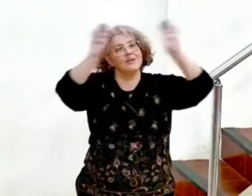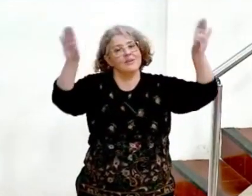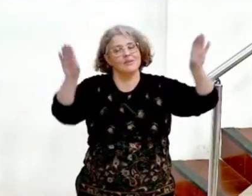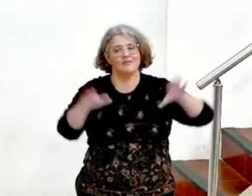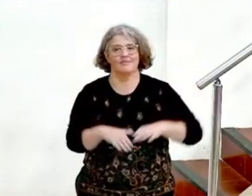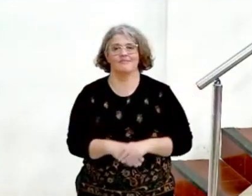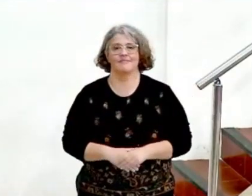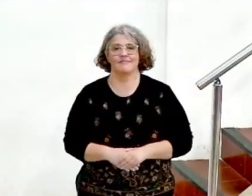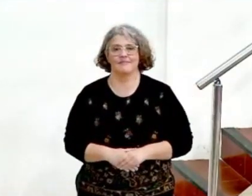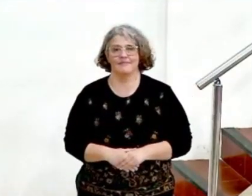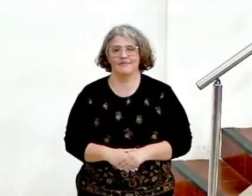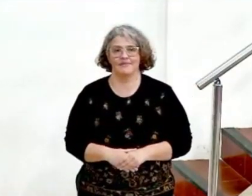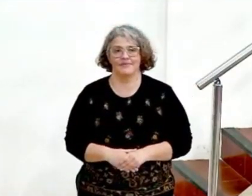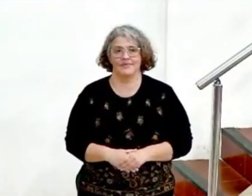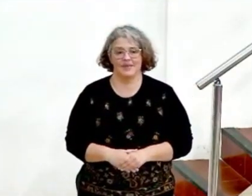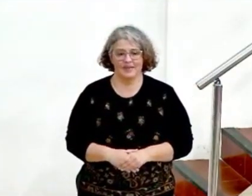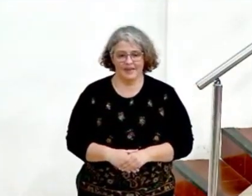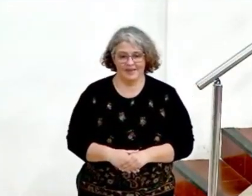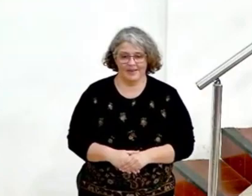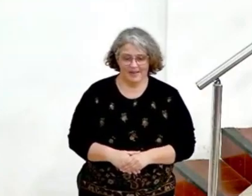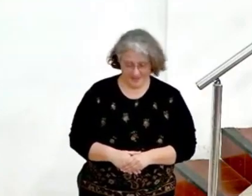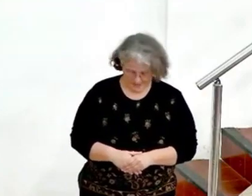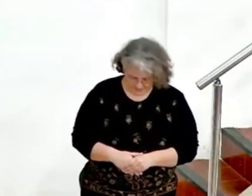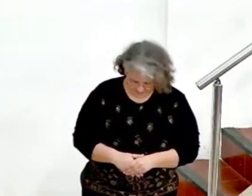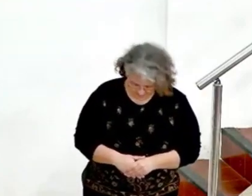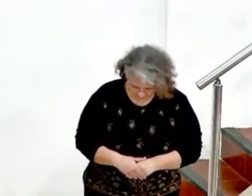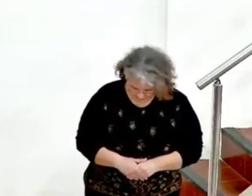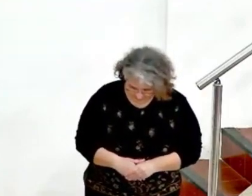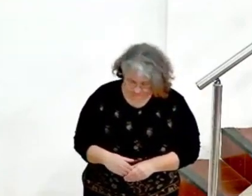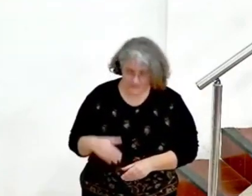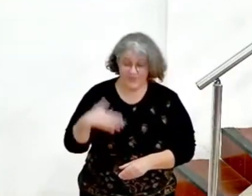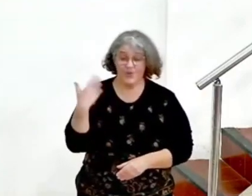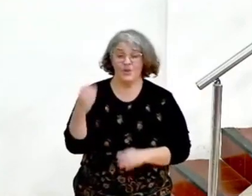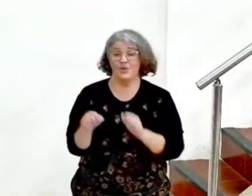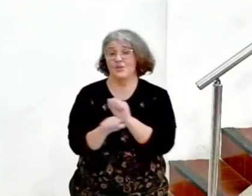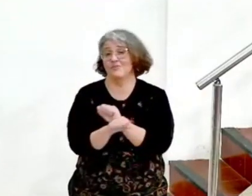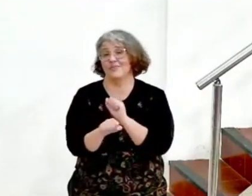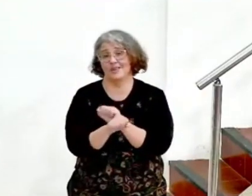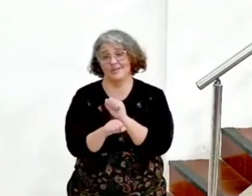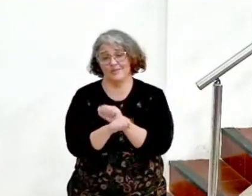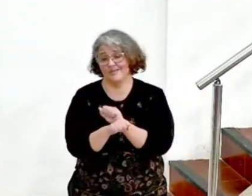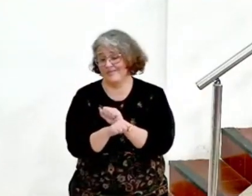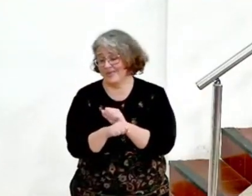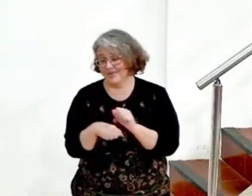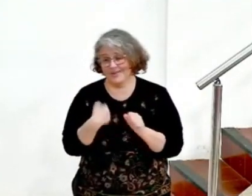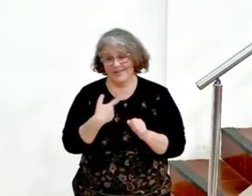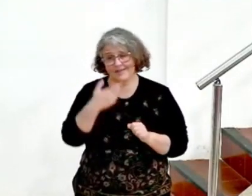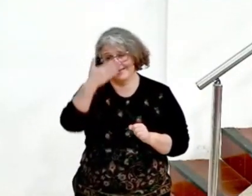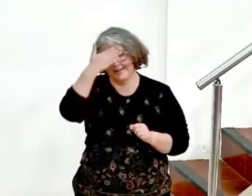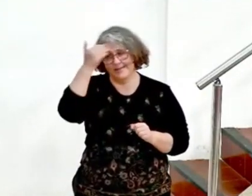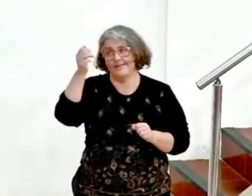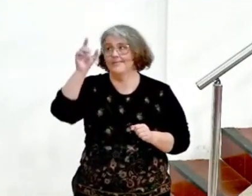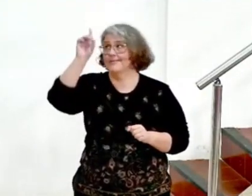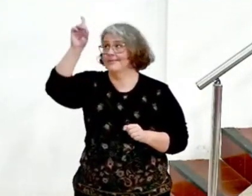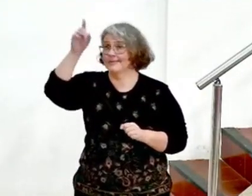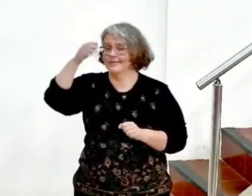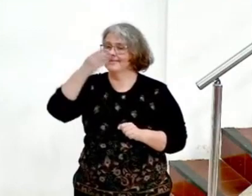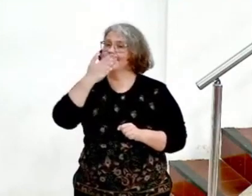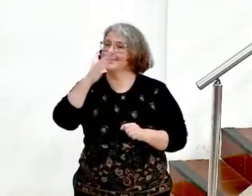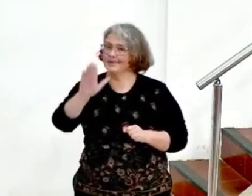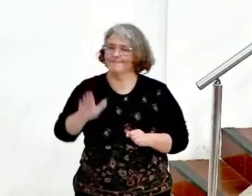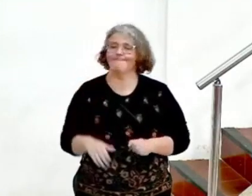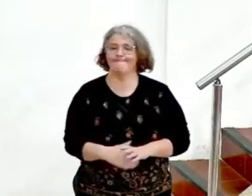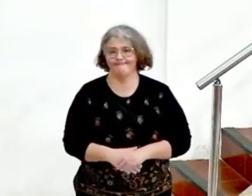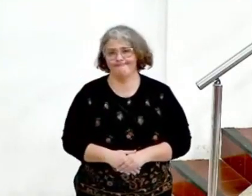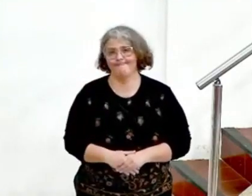Mas enquanto nós esperamos, nós vacilamos. Enquanto nós esperamos, nós esquecemos do Deus da promessa. Isso aqui não tem a